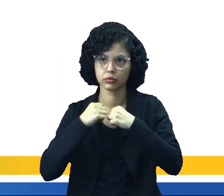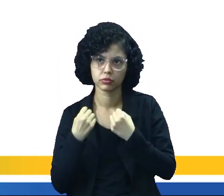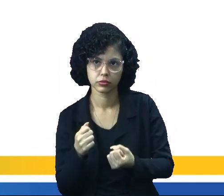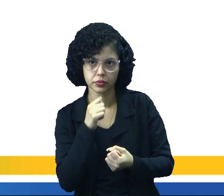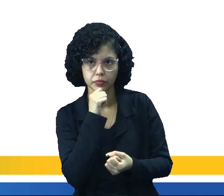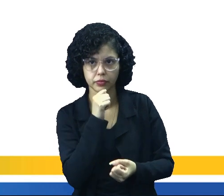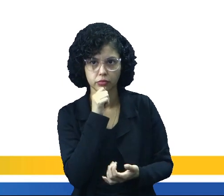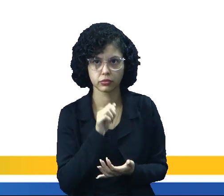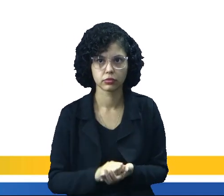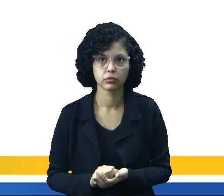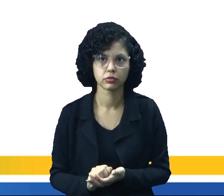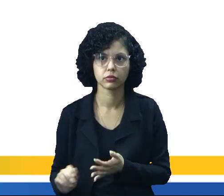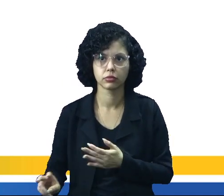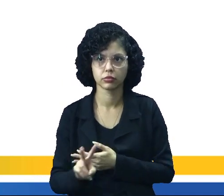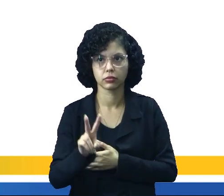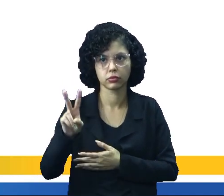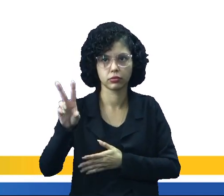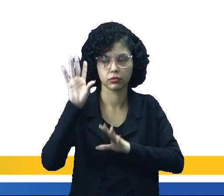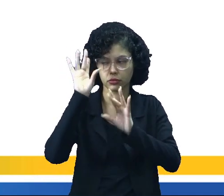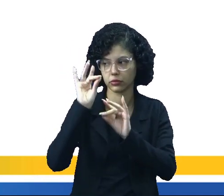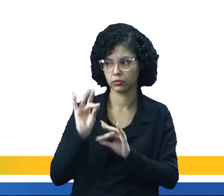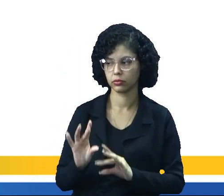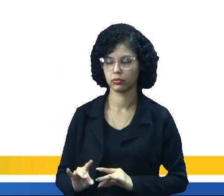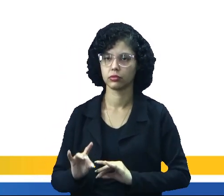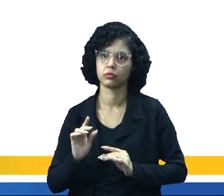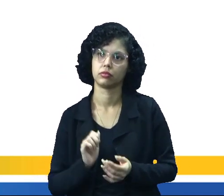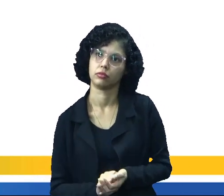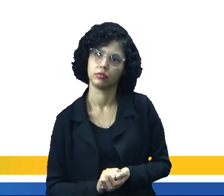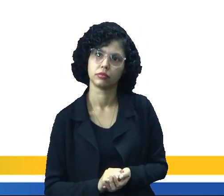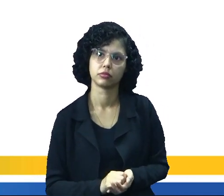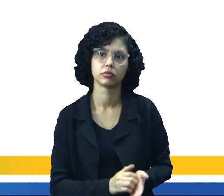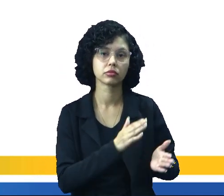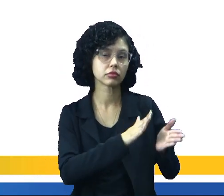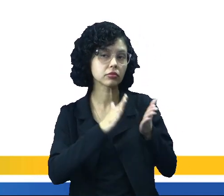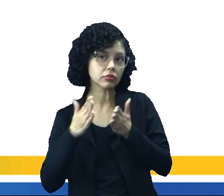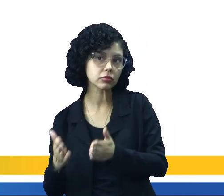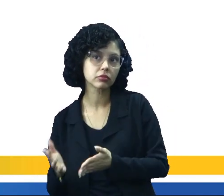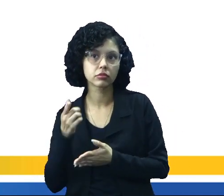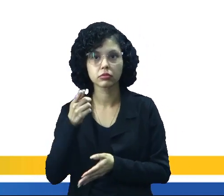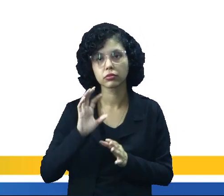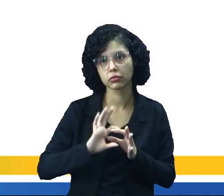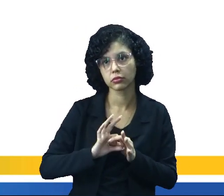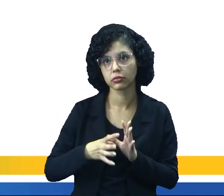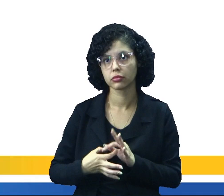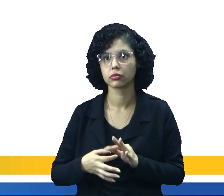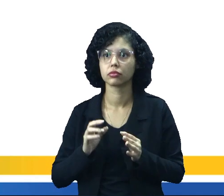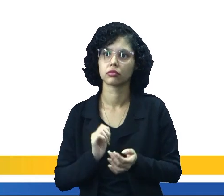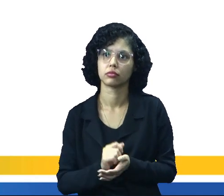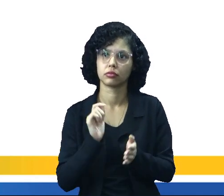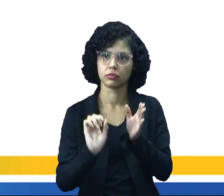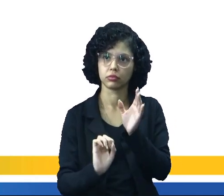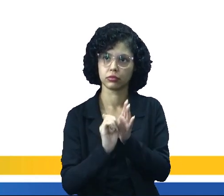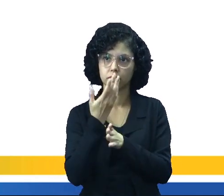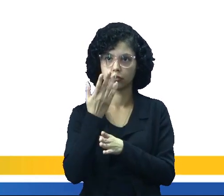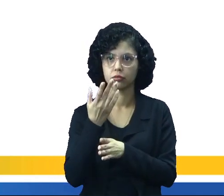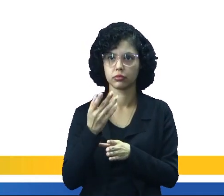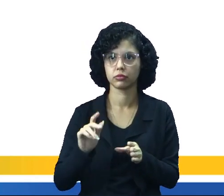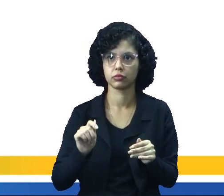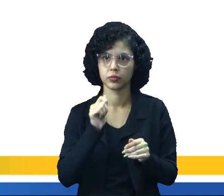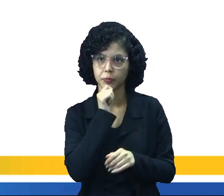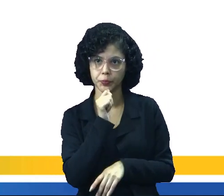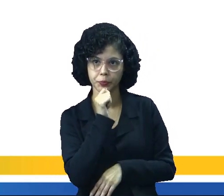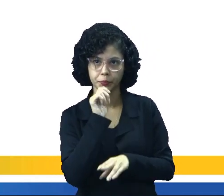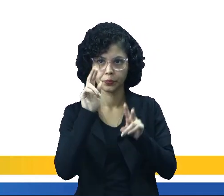o rompimento com os antigos valores estéticos, né? A partir desse contexto surge posteriormente o que